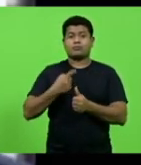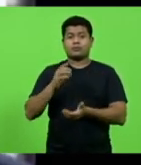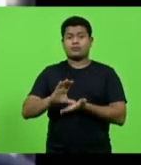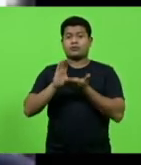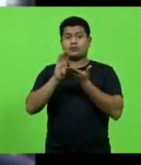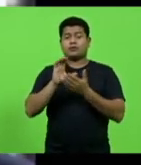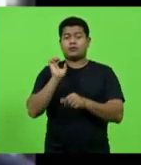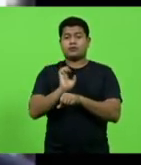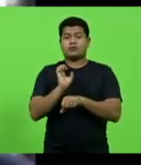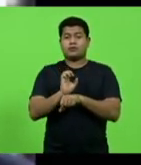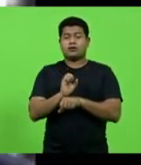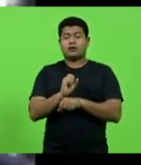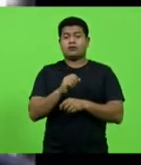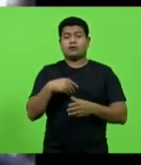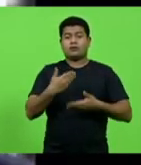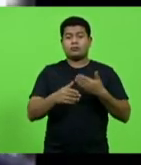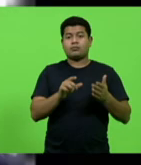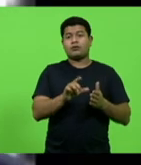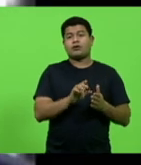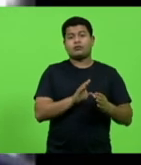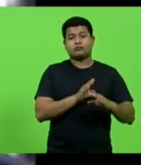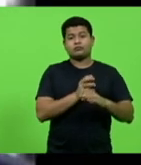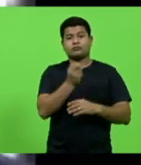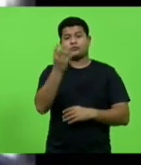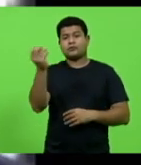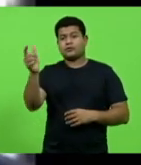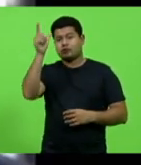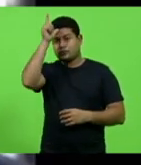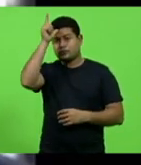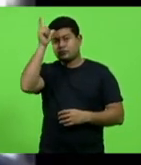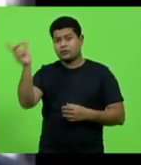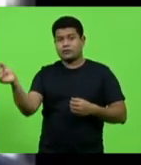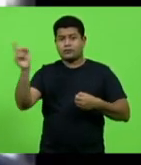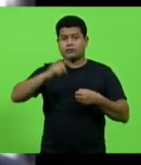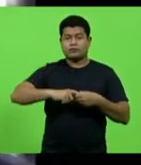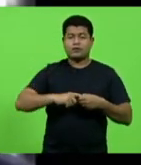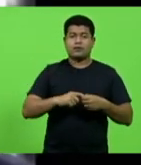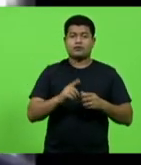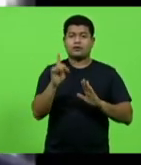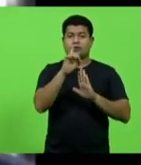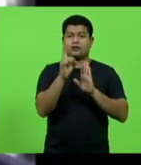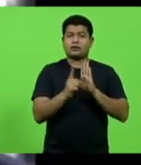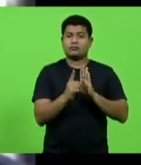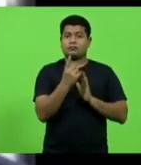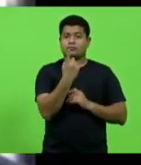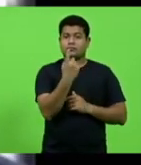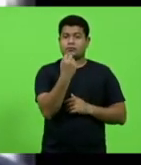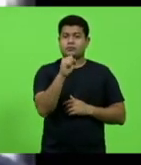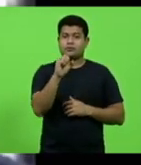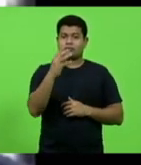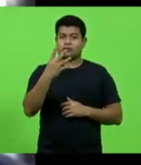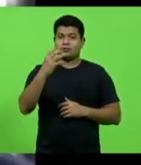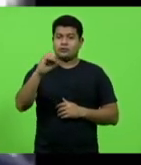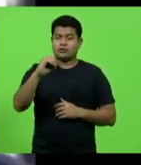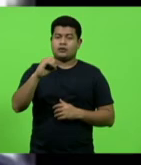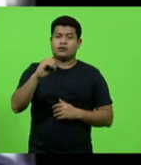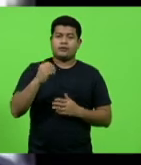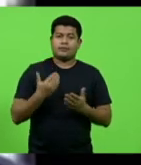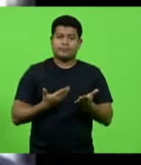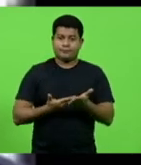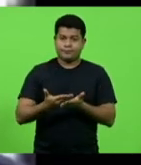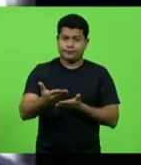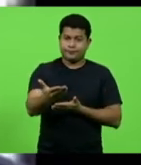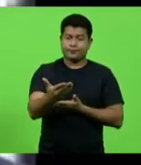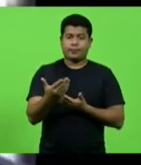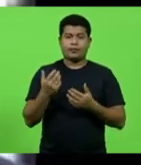vai para a Alemanha e volta na década de 1840, e a partir daí é que a educação passa a